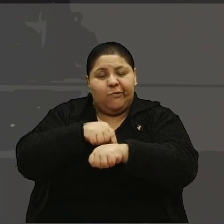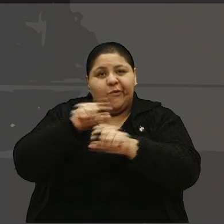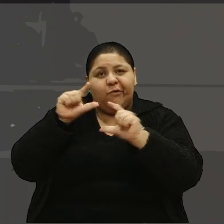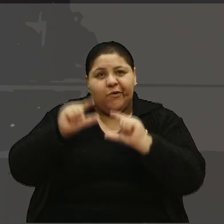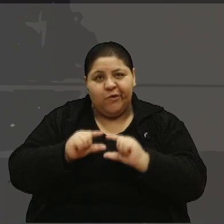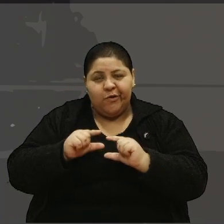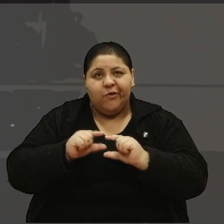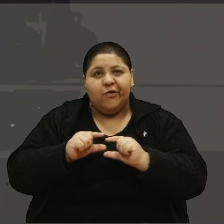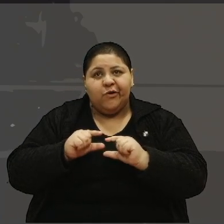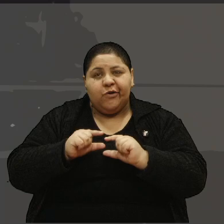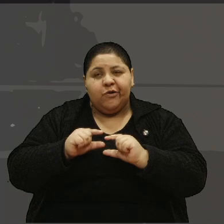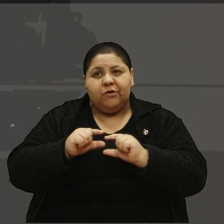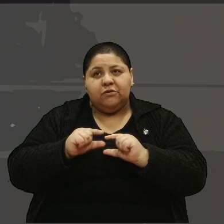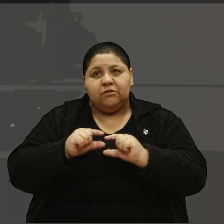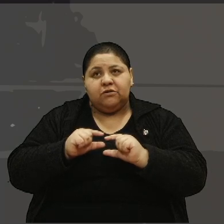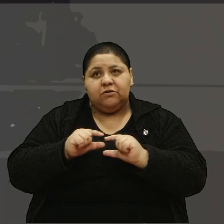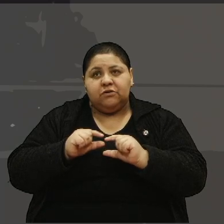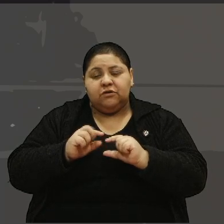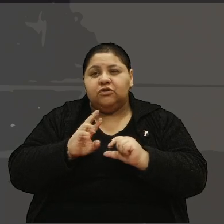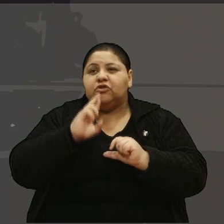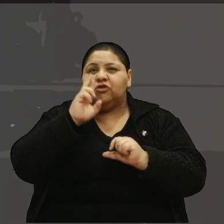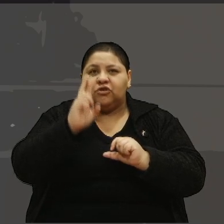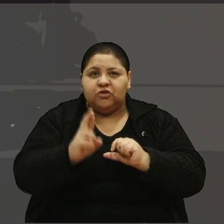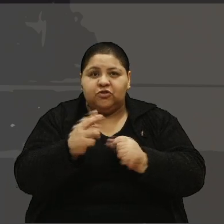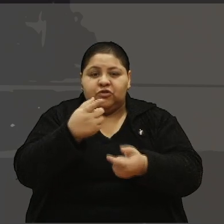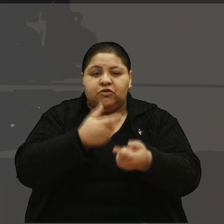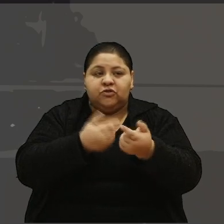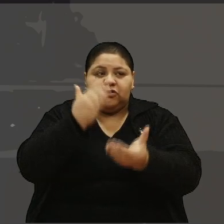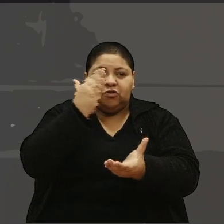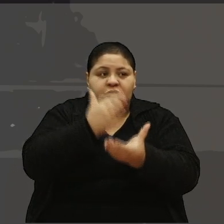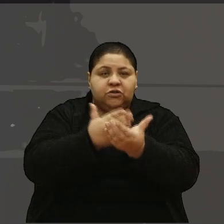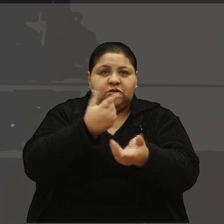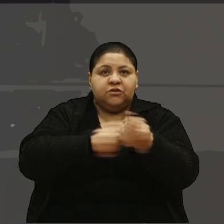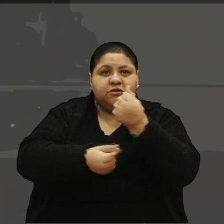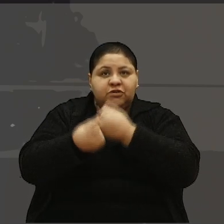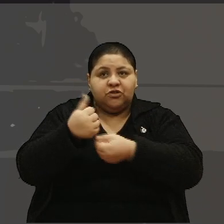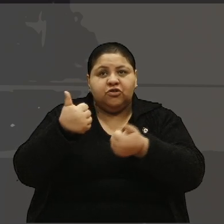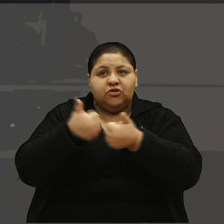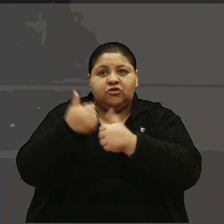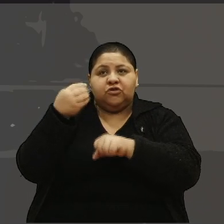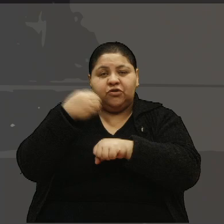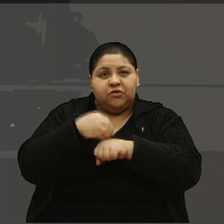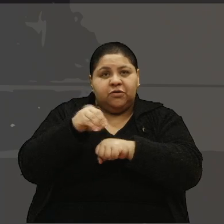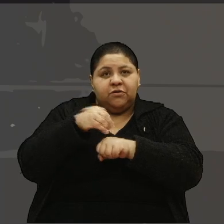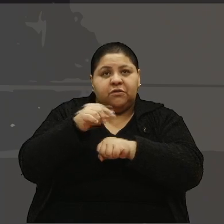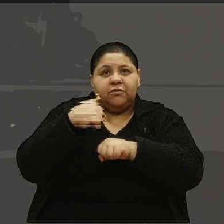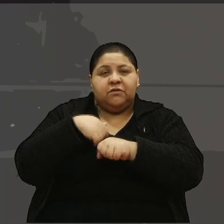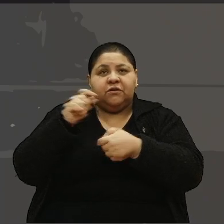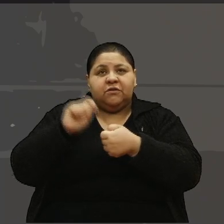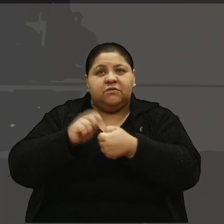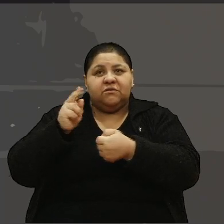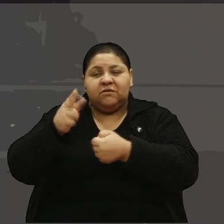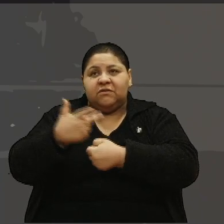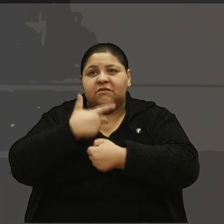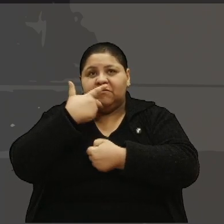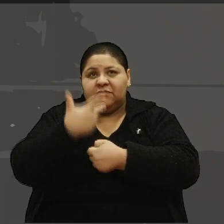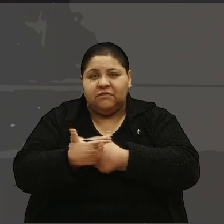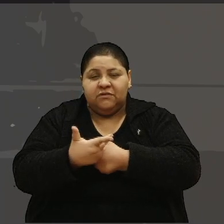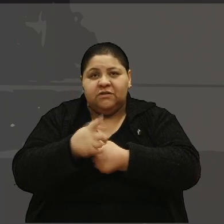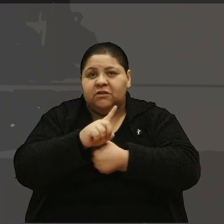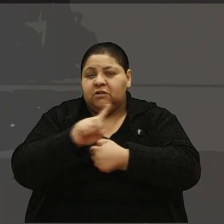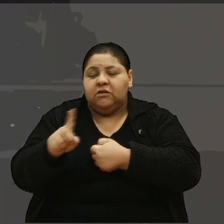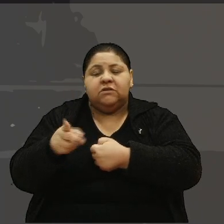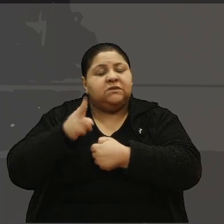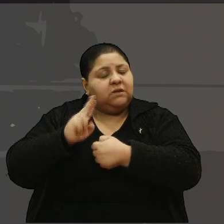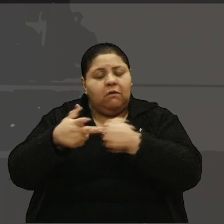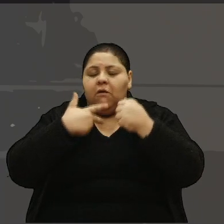estarão dando um retorno através dos meus processos administrativos, através das indicações que eu faço, porque eu sempre digo, e não vou cansar de